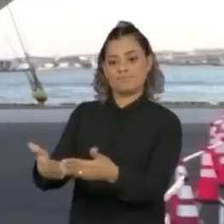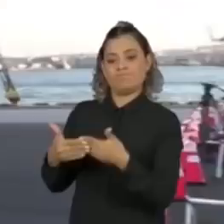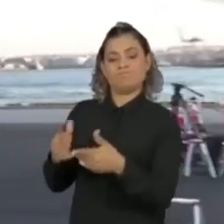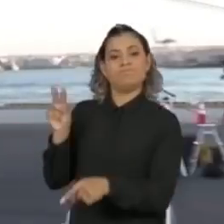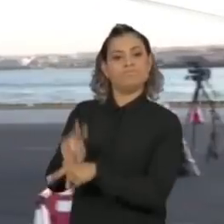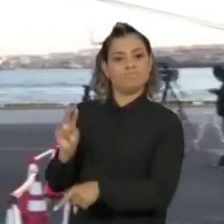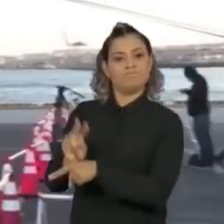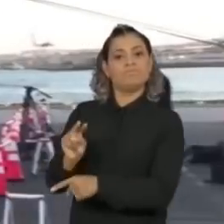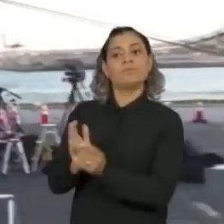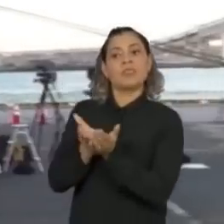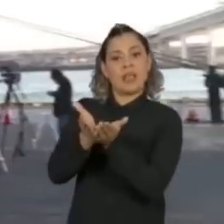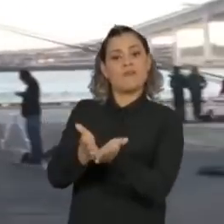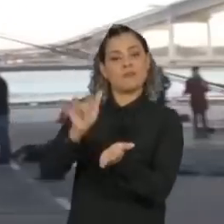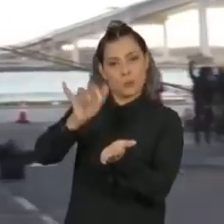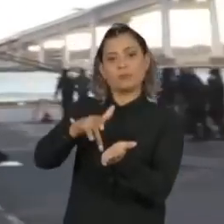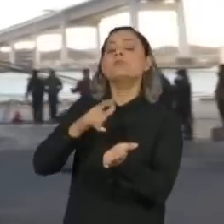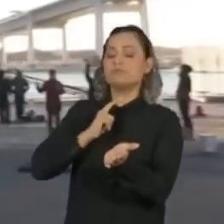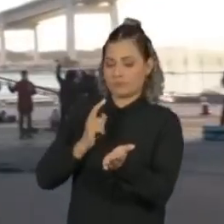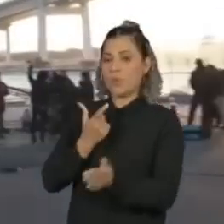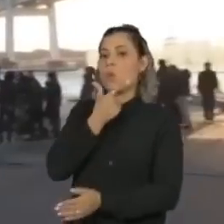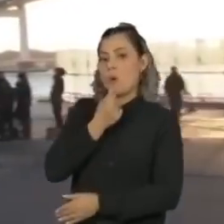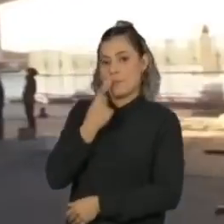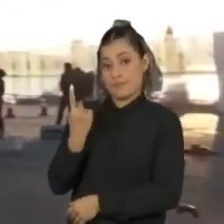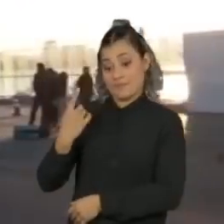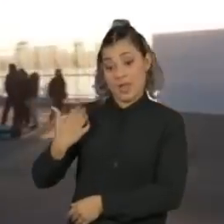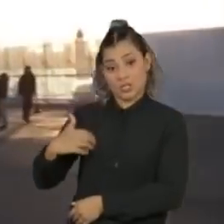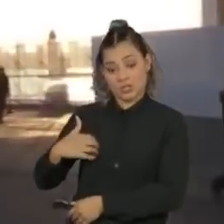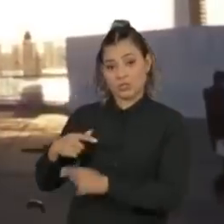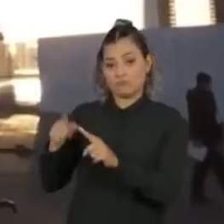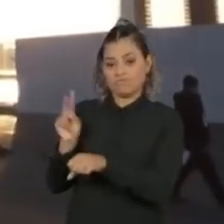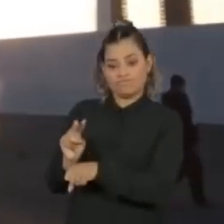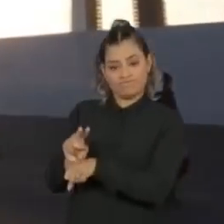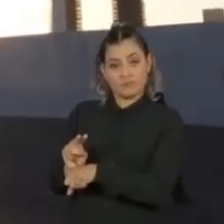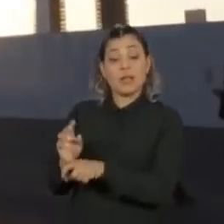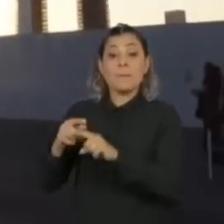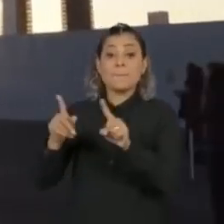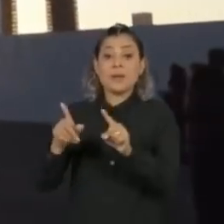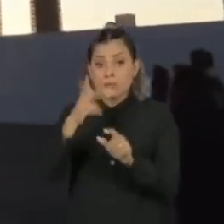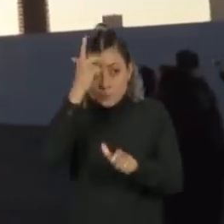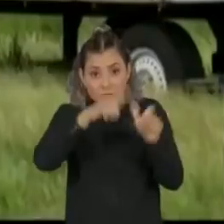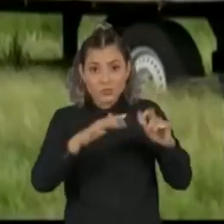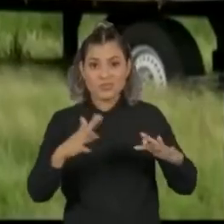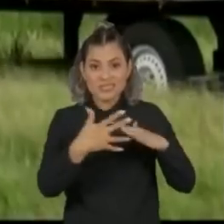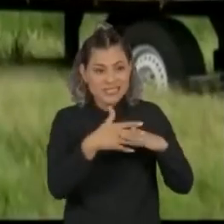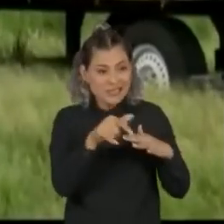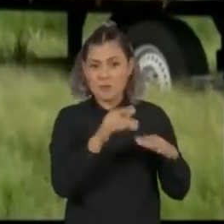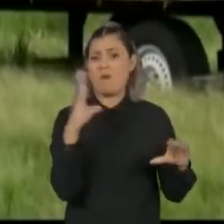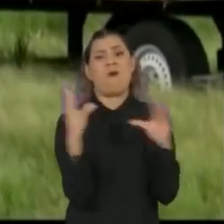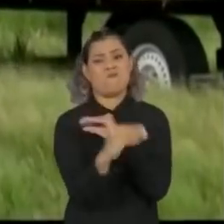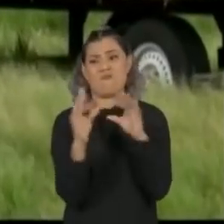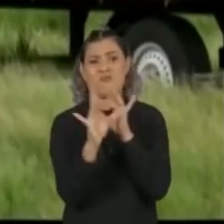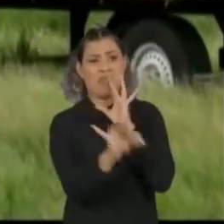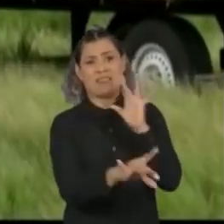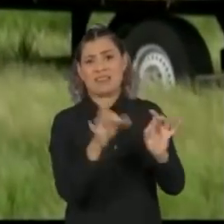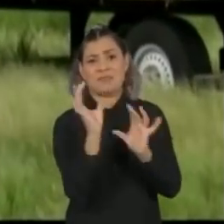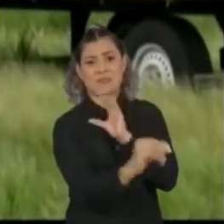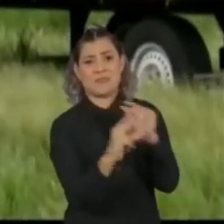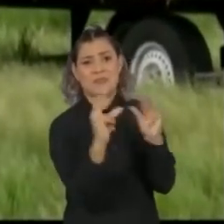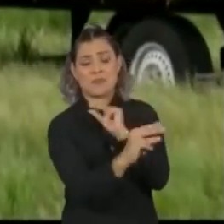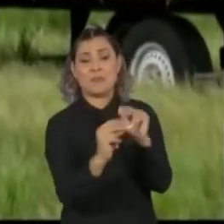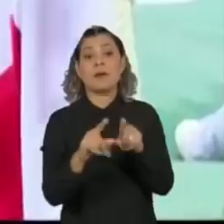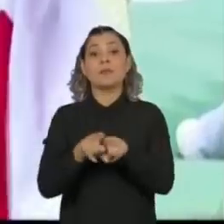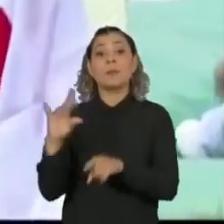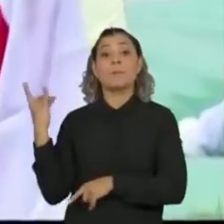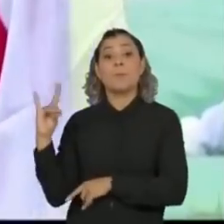navio Diamond Princess. Além do Brasil, que mandou retirar seus cidadãos de Wuhan, a Bolívia também prepara um esquema